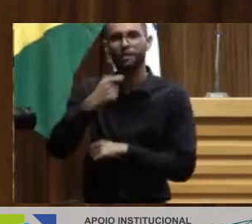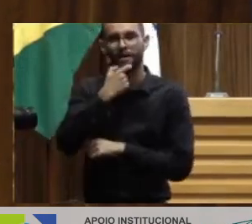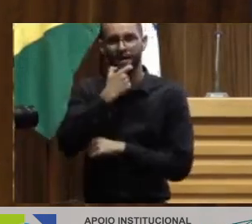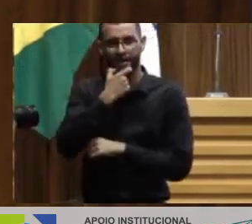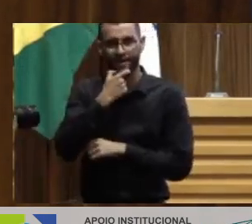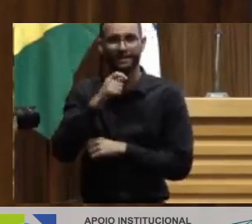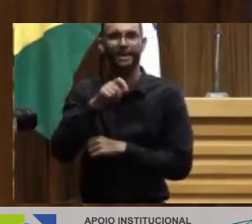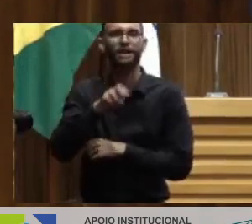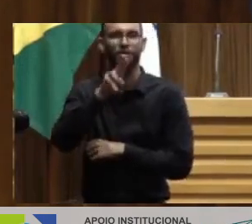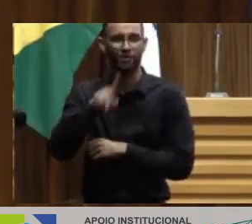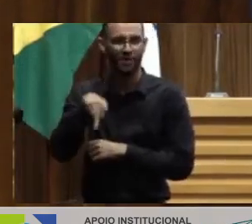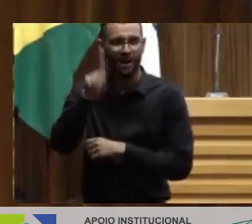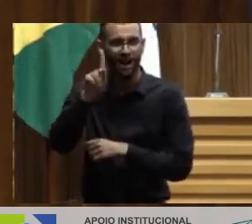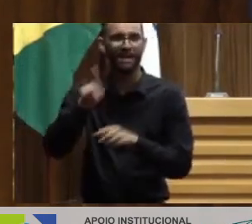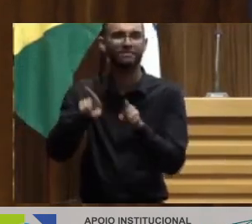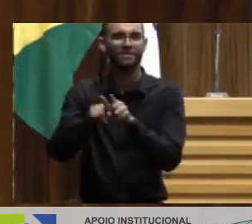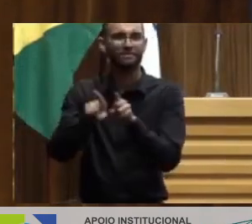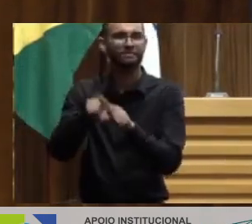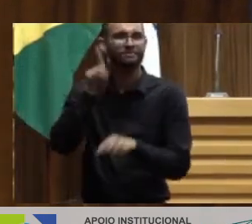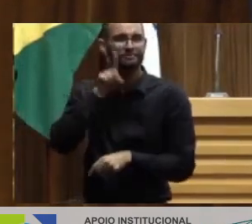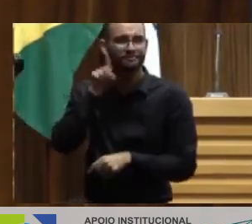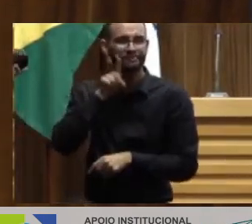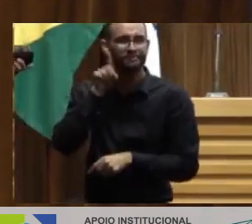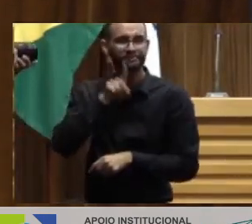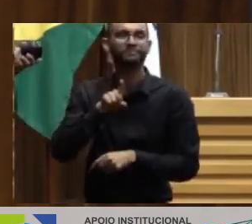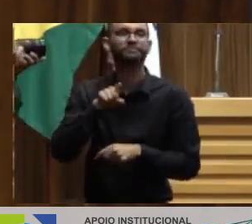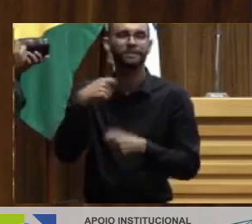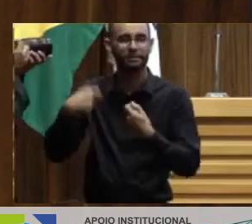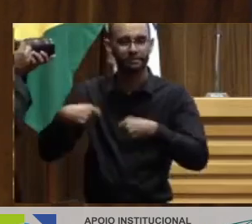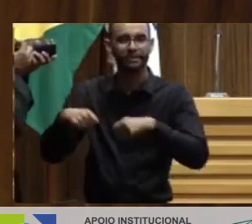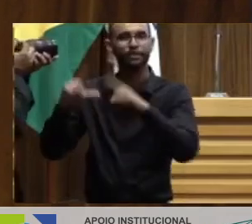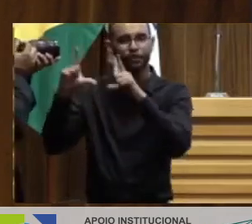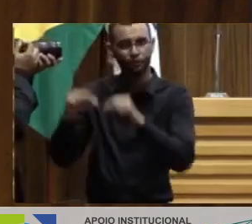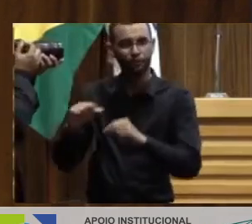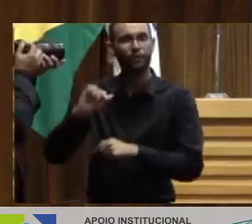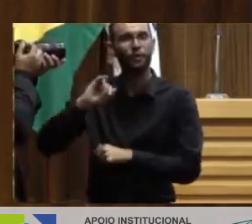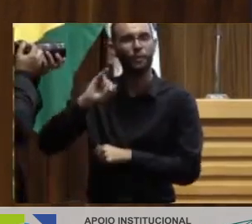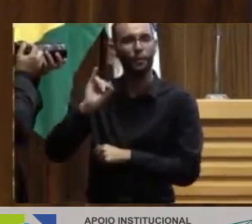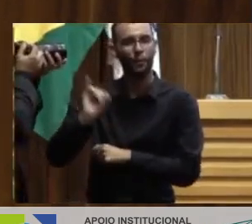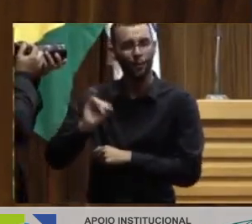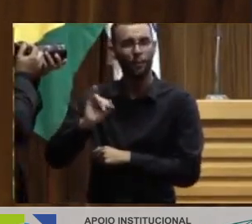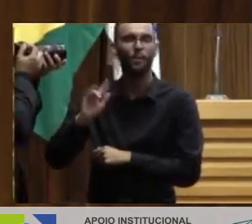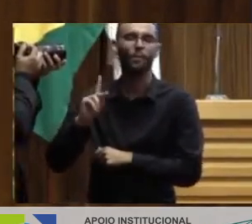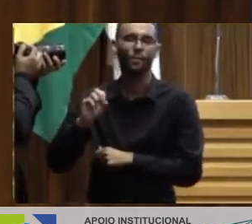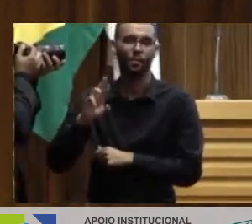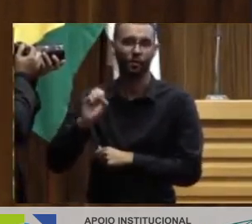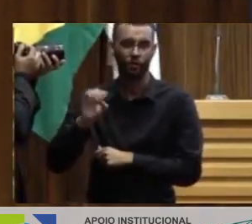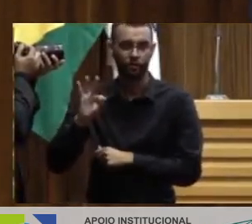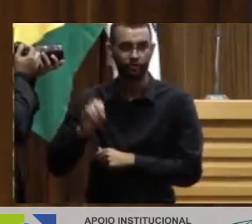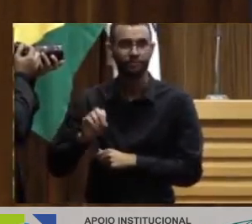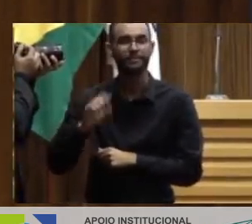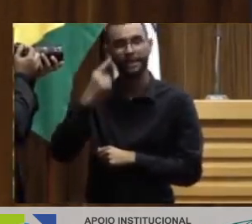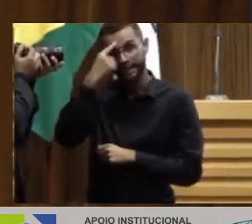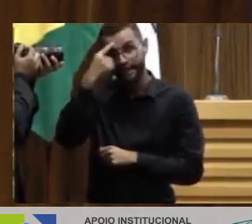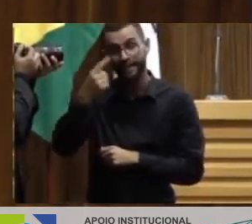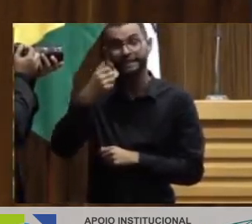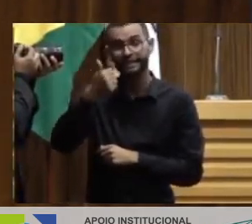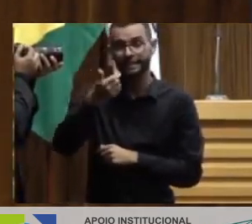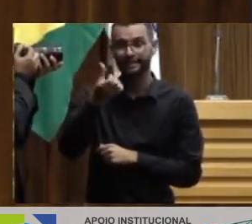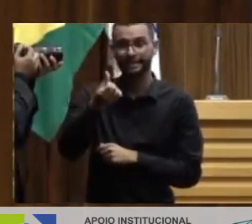licença, o certificado de origem era papel, R$ 166 por